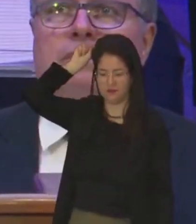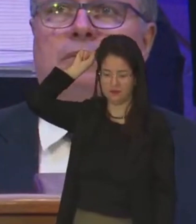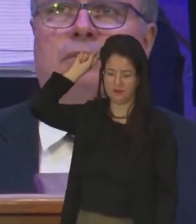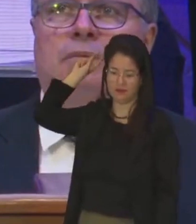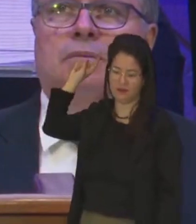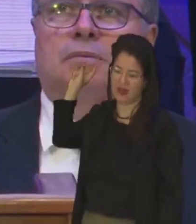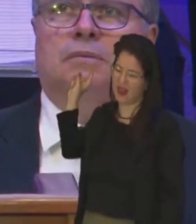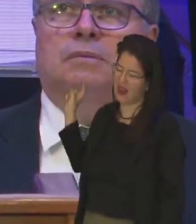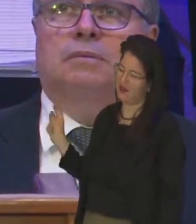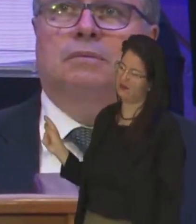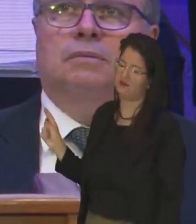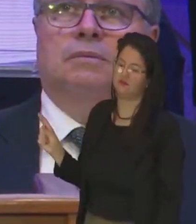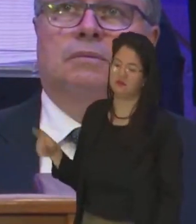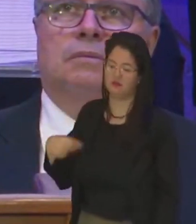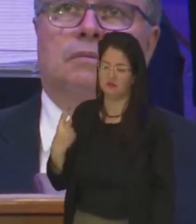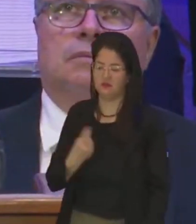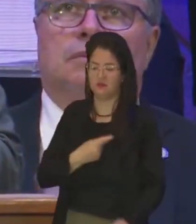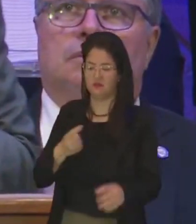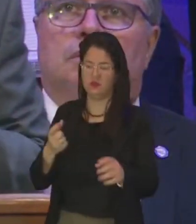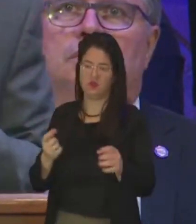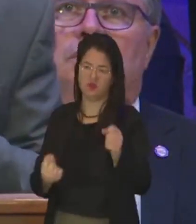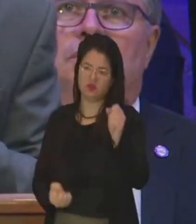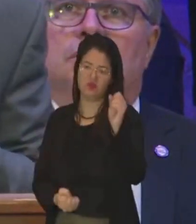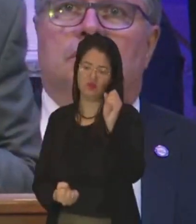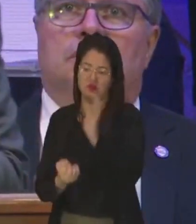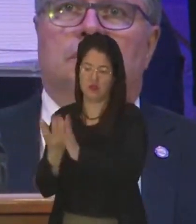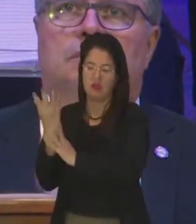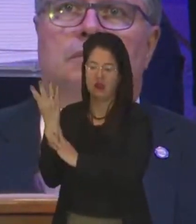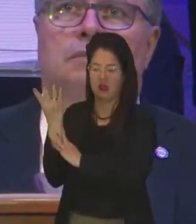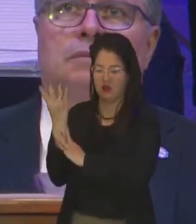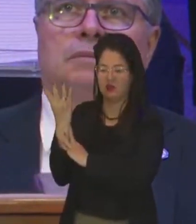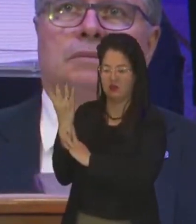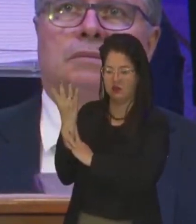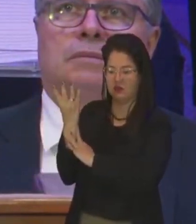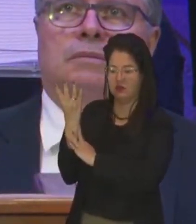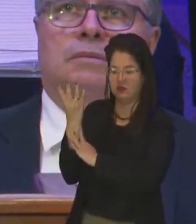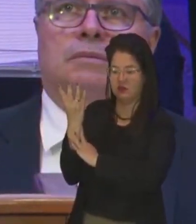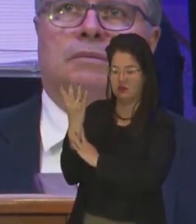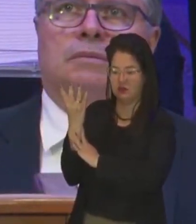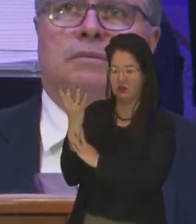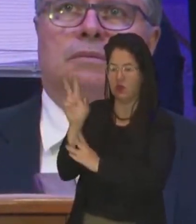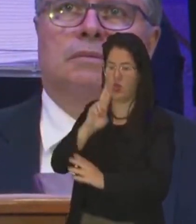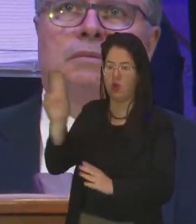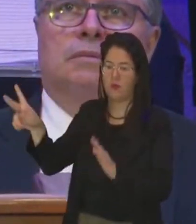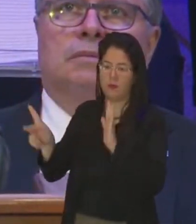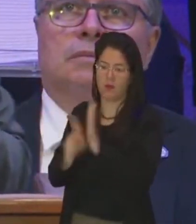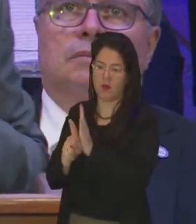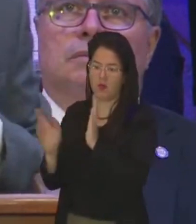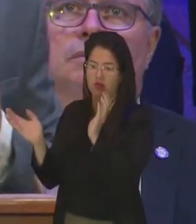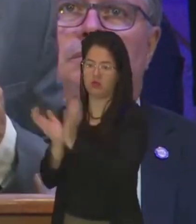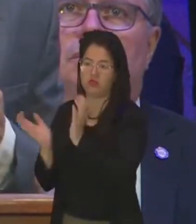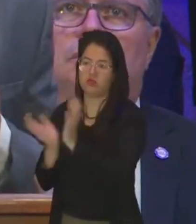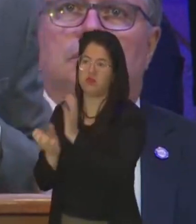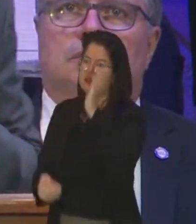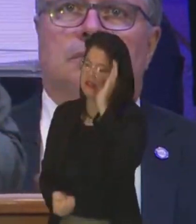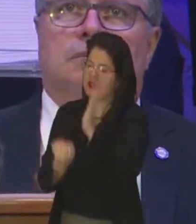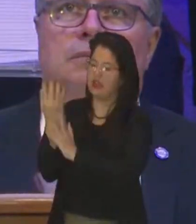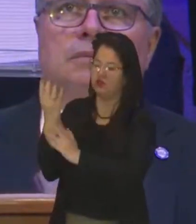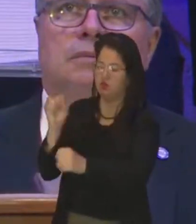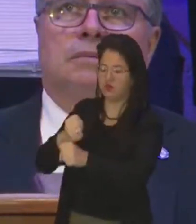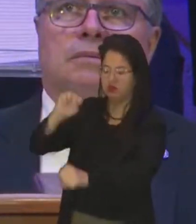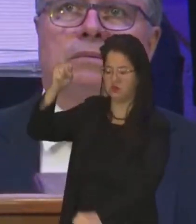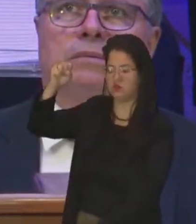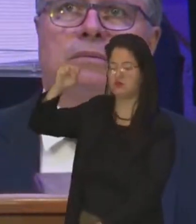lá atrás, o nosso grande Criador, que eles chamam de Uaptoquazauré, que é nosso grande Criador,